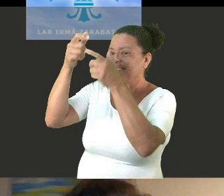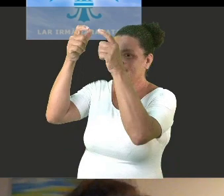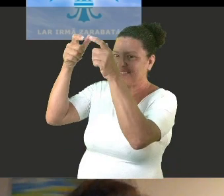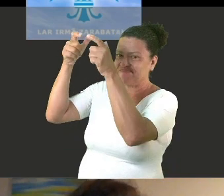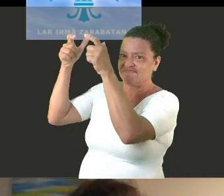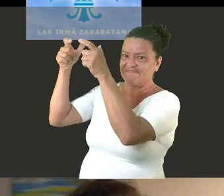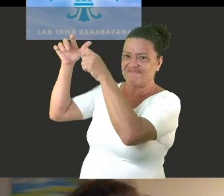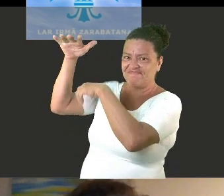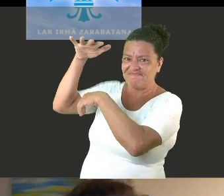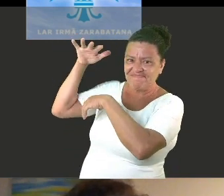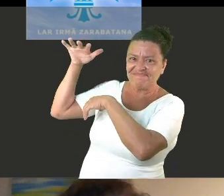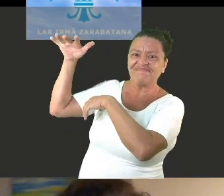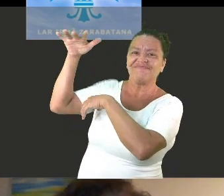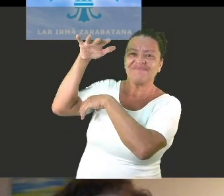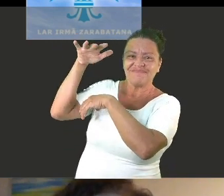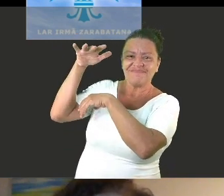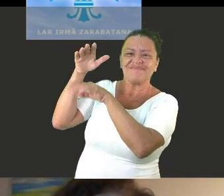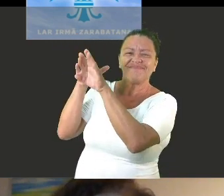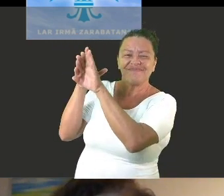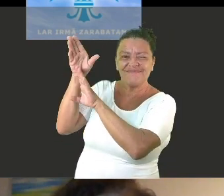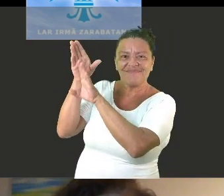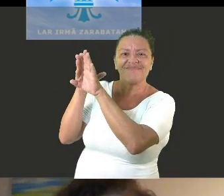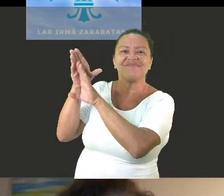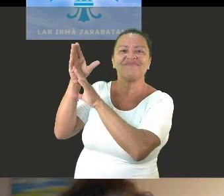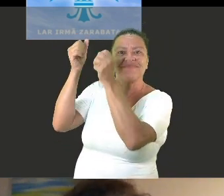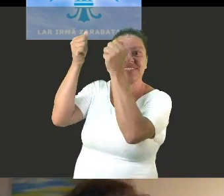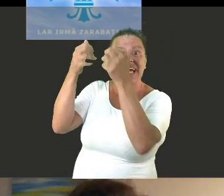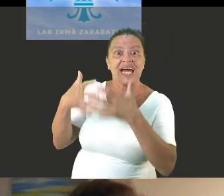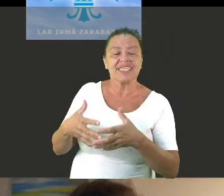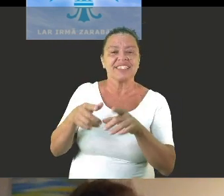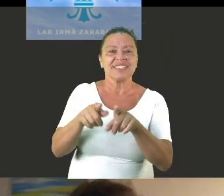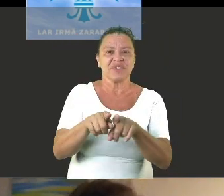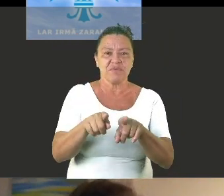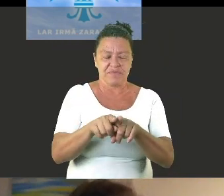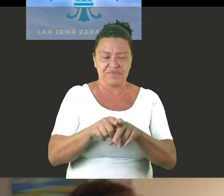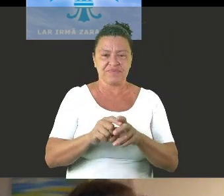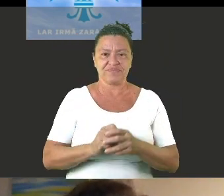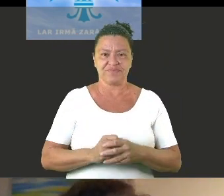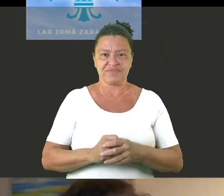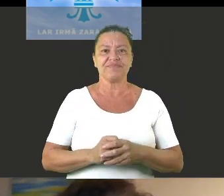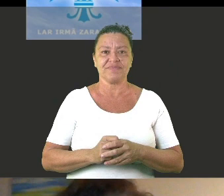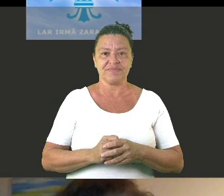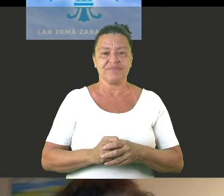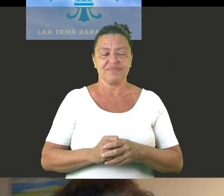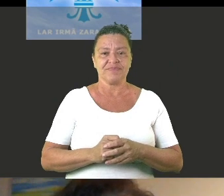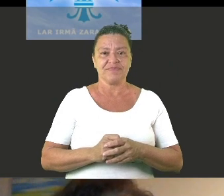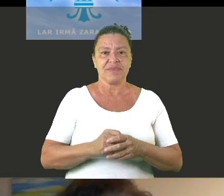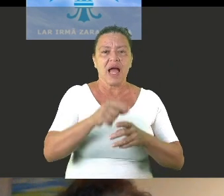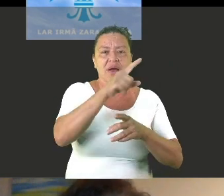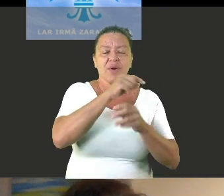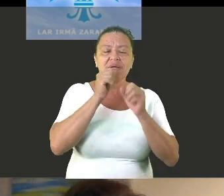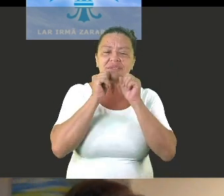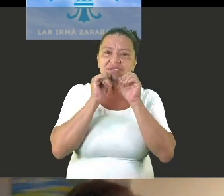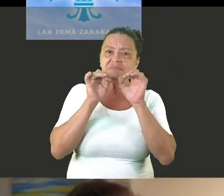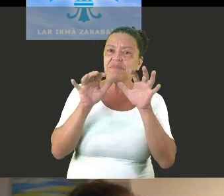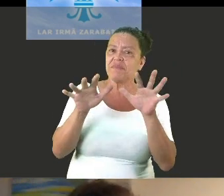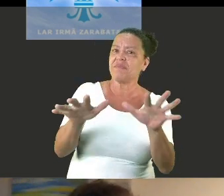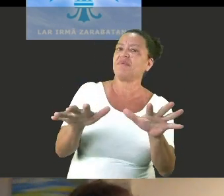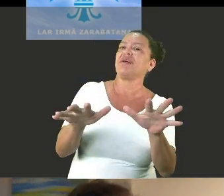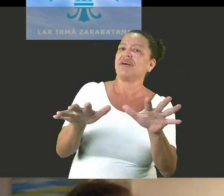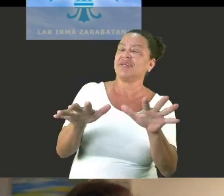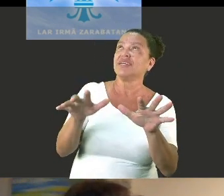destino, para que sejam orientados e esclarecidos, que sejam com essas bênçãos do mais